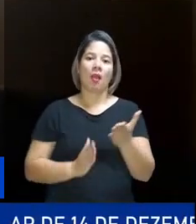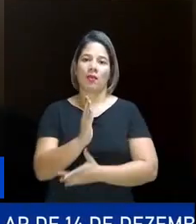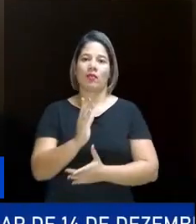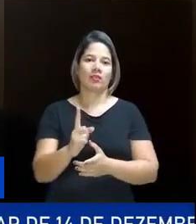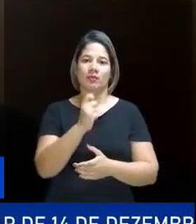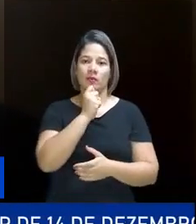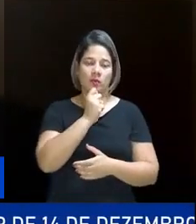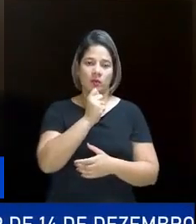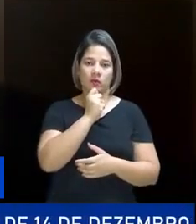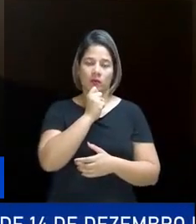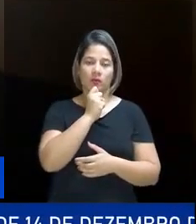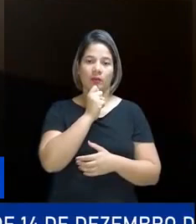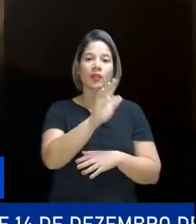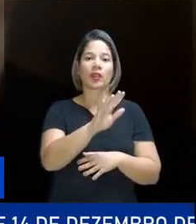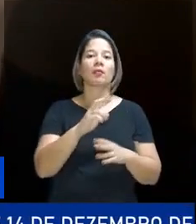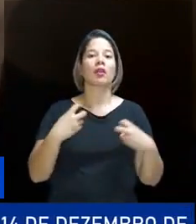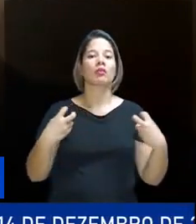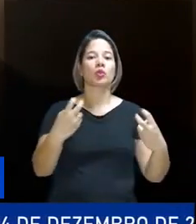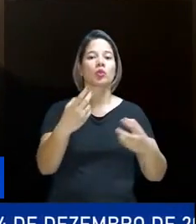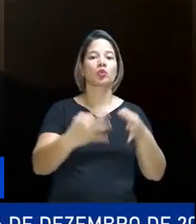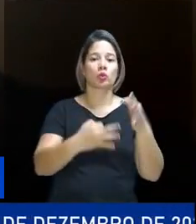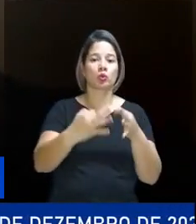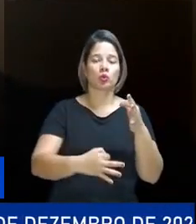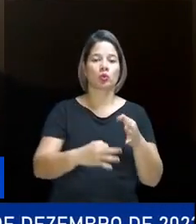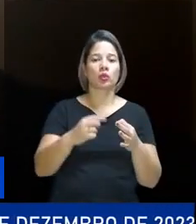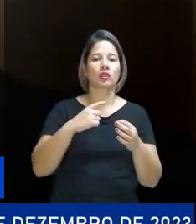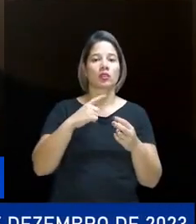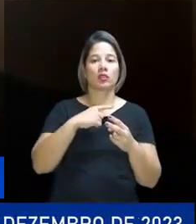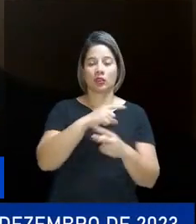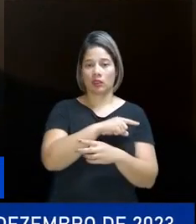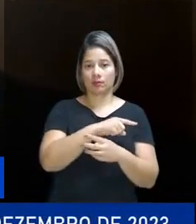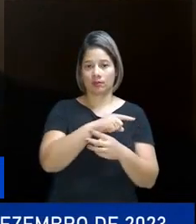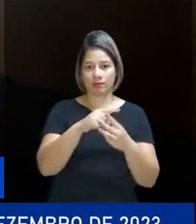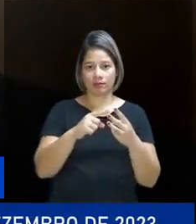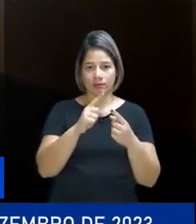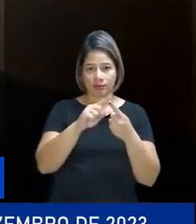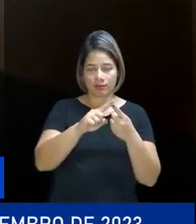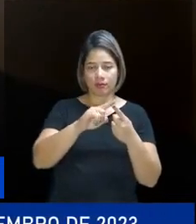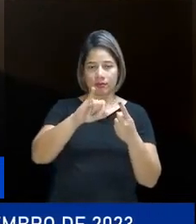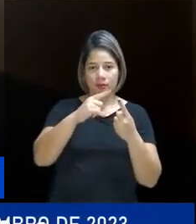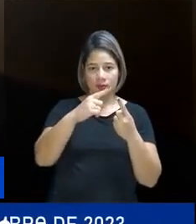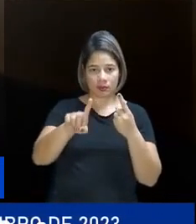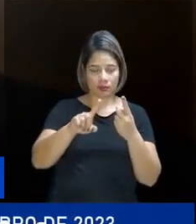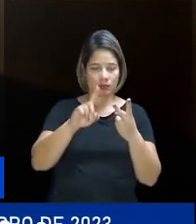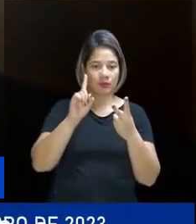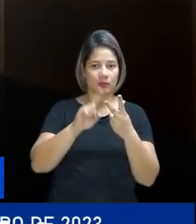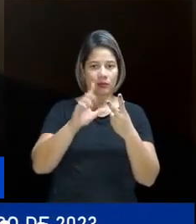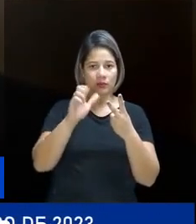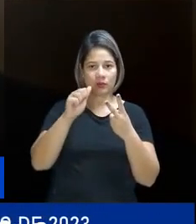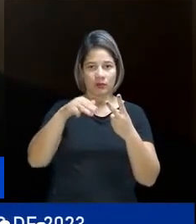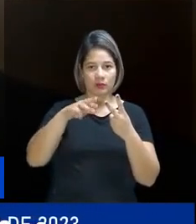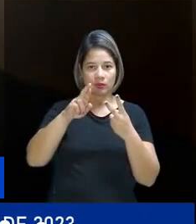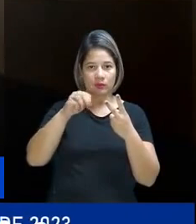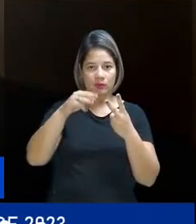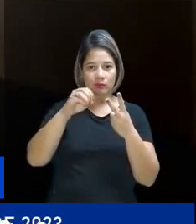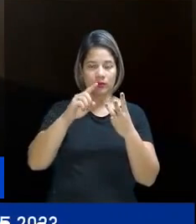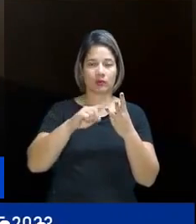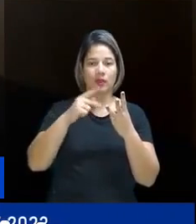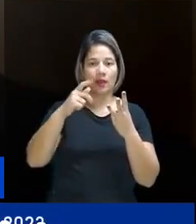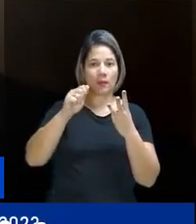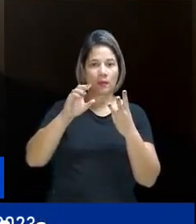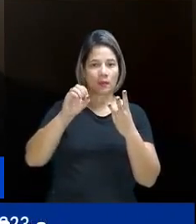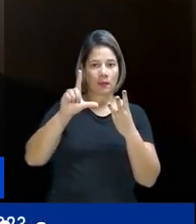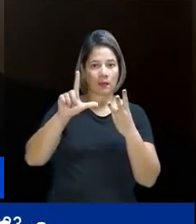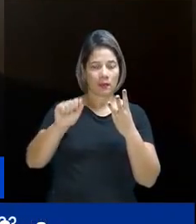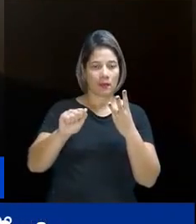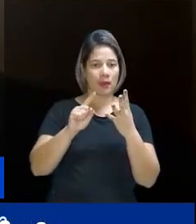estiveram presentes os juízes João Lages, Carmo Antônio, Mário Júnior, Paulo Madeira, Paola Santos,